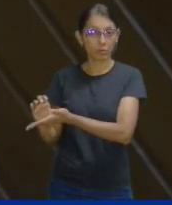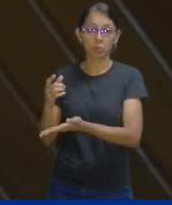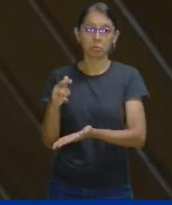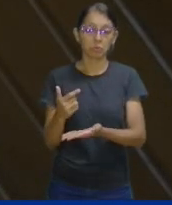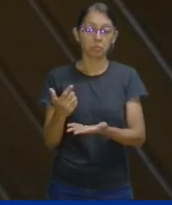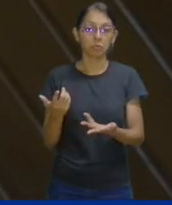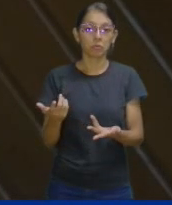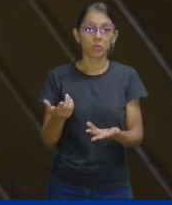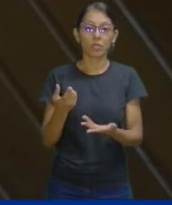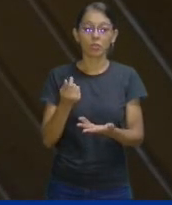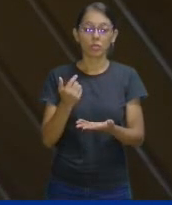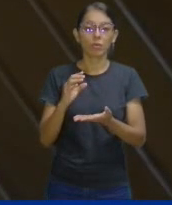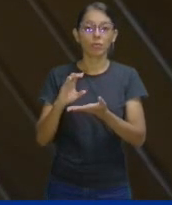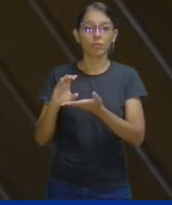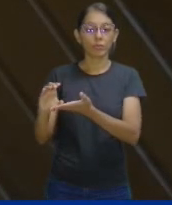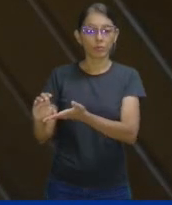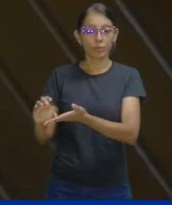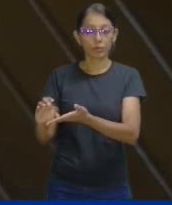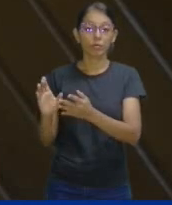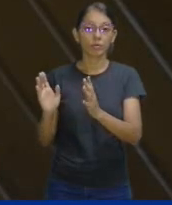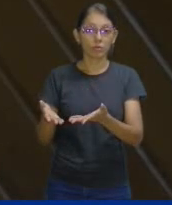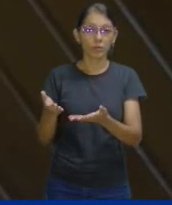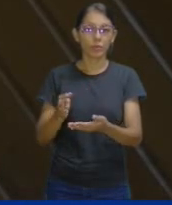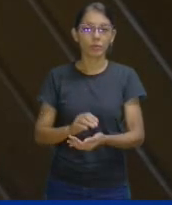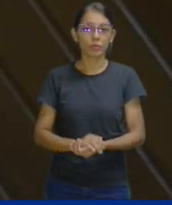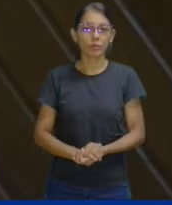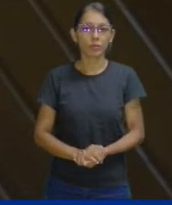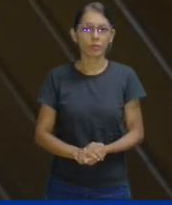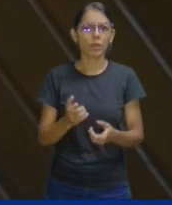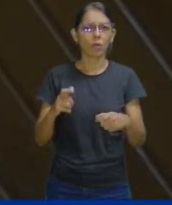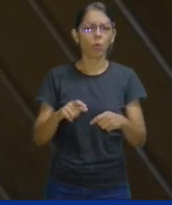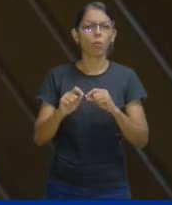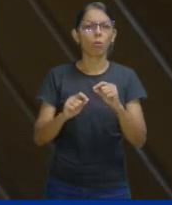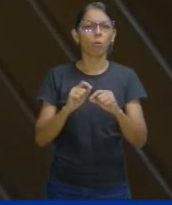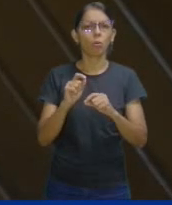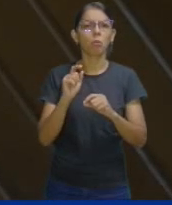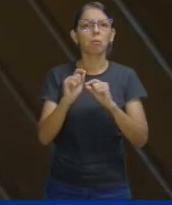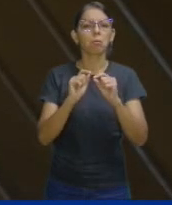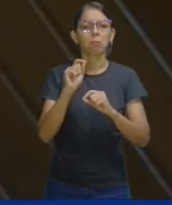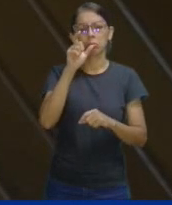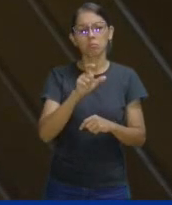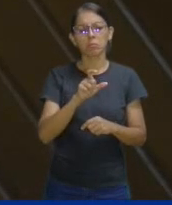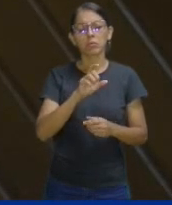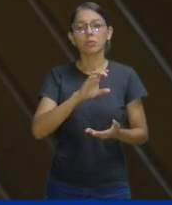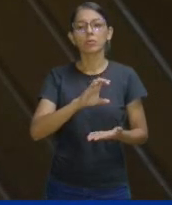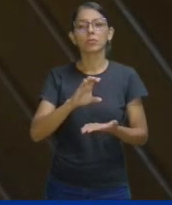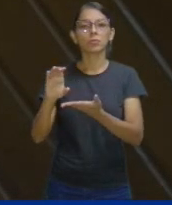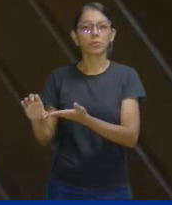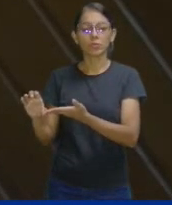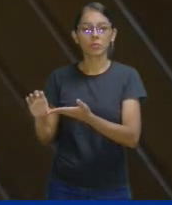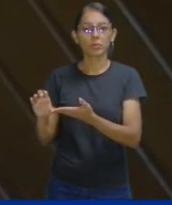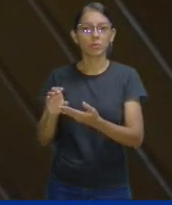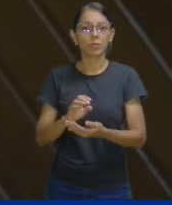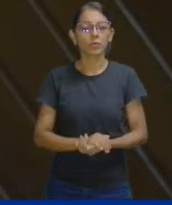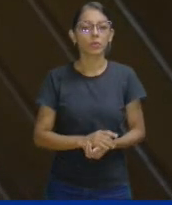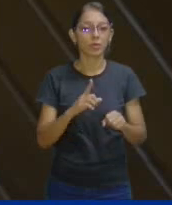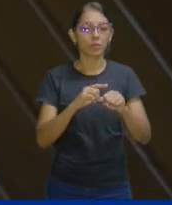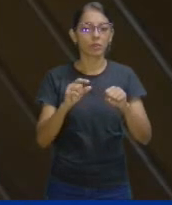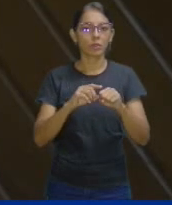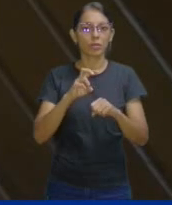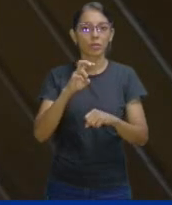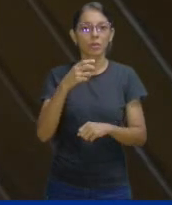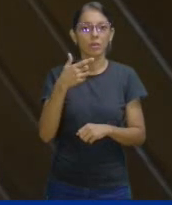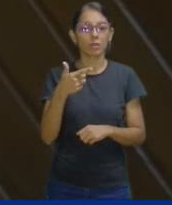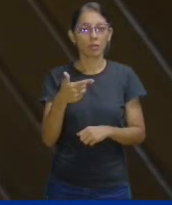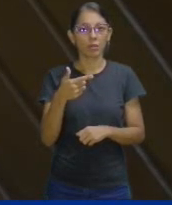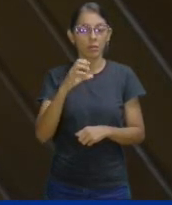não identificada. Ao examinar os requisitos normativos para o deferimento do pedido, o artigo 59, parágrafo 1º,